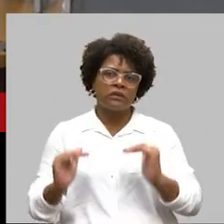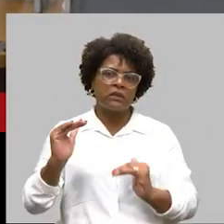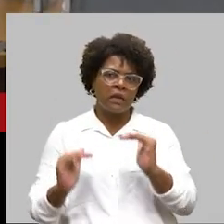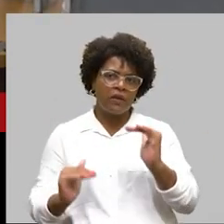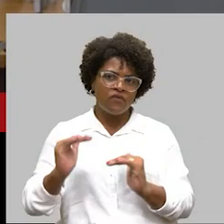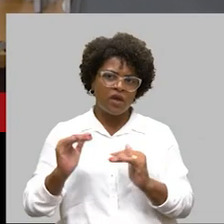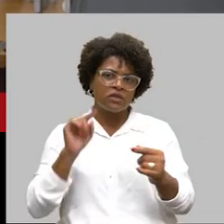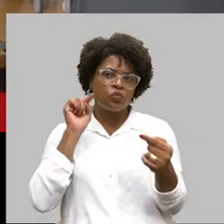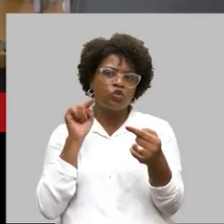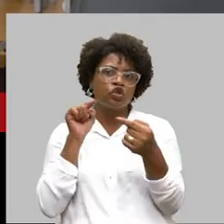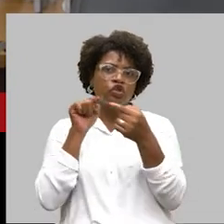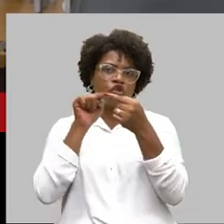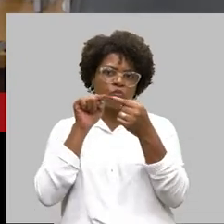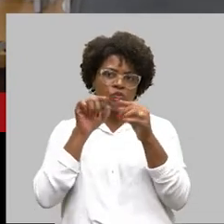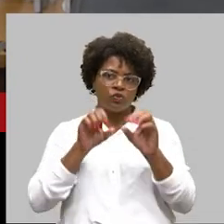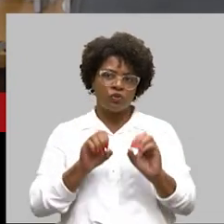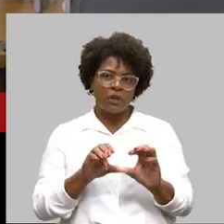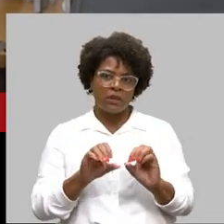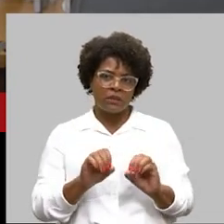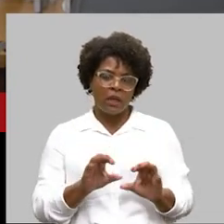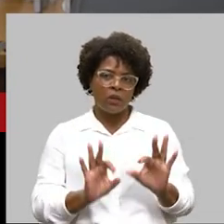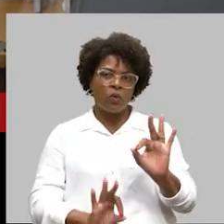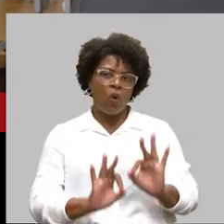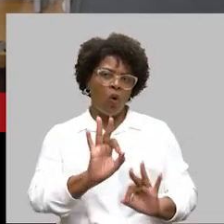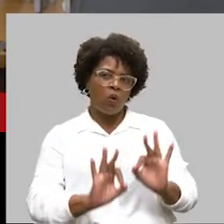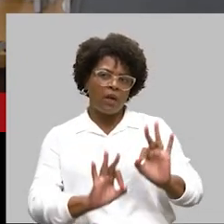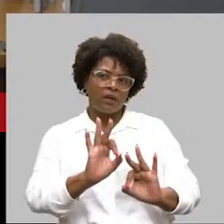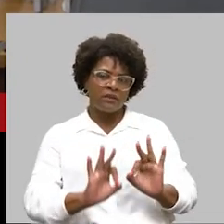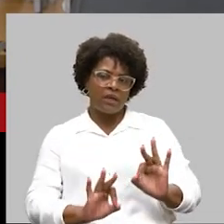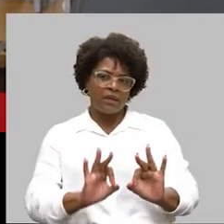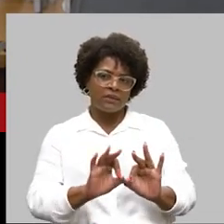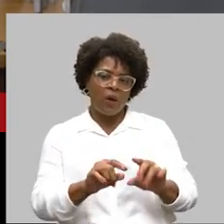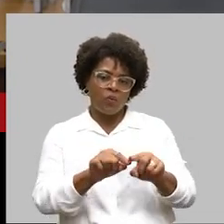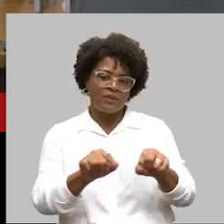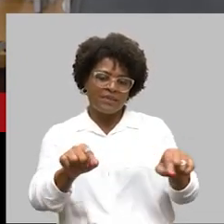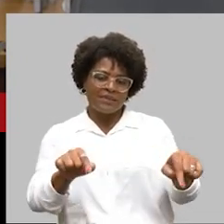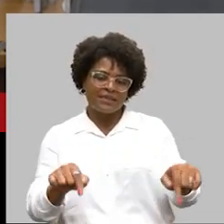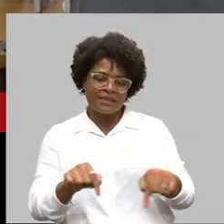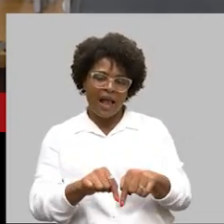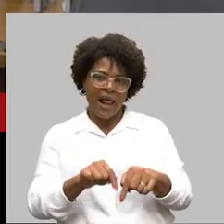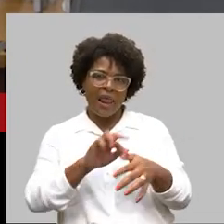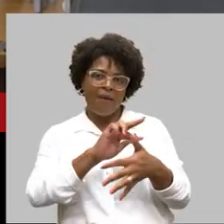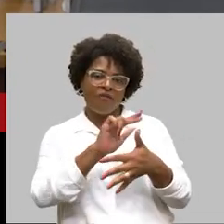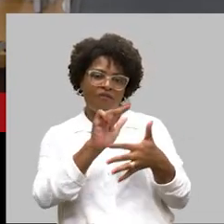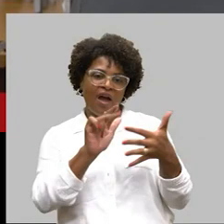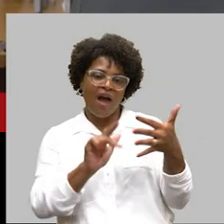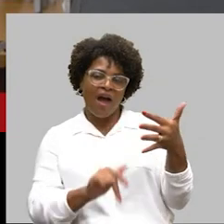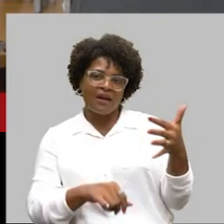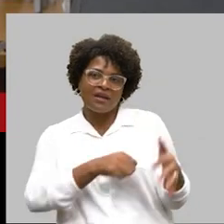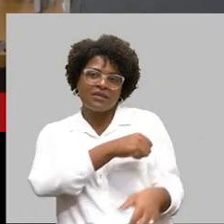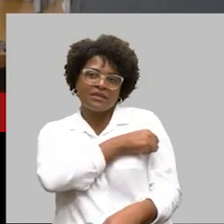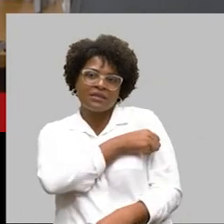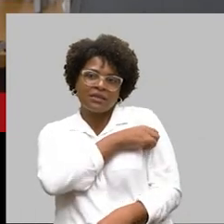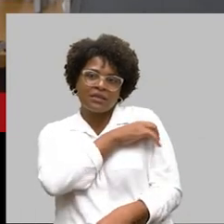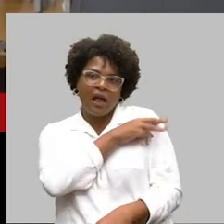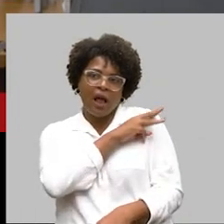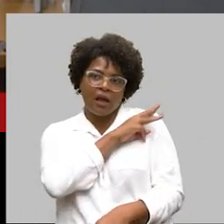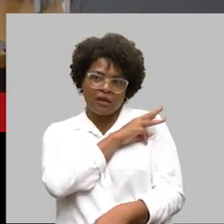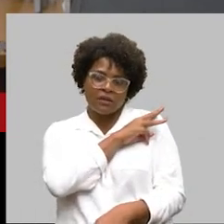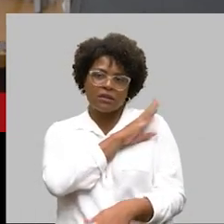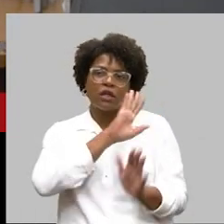de ensino organização em salas multisseriado escolas famílias agrícolas e a